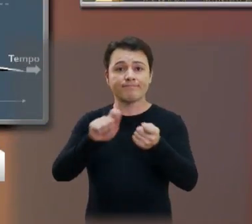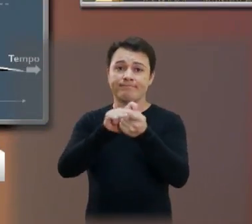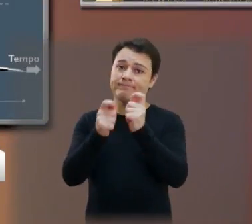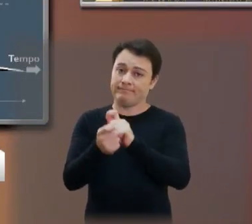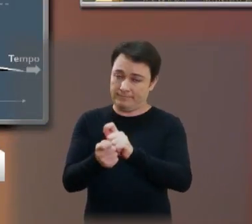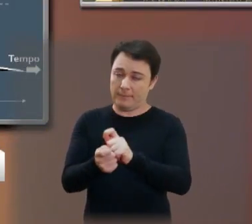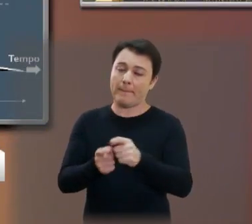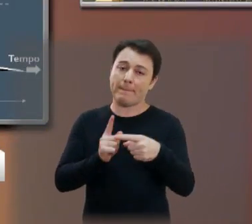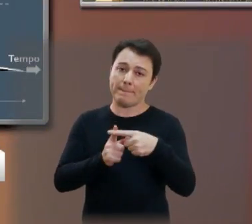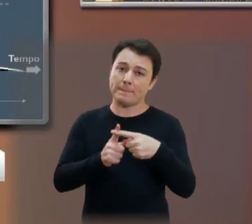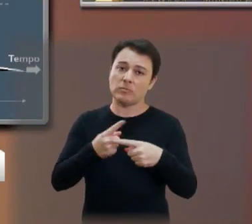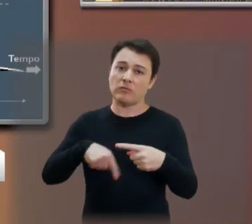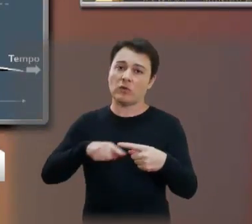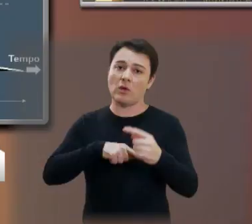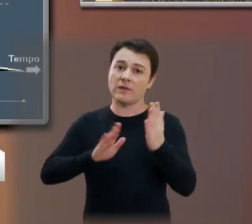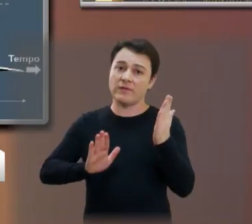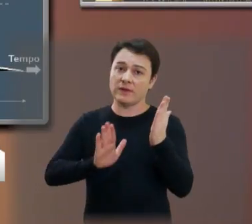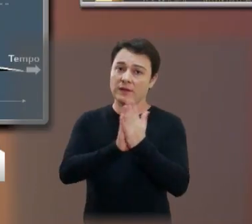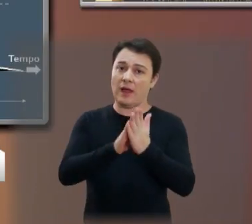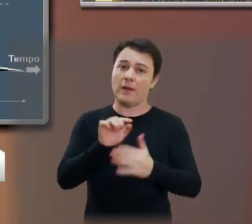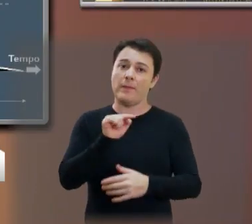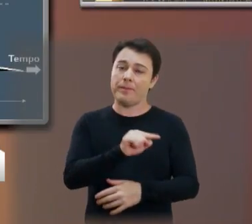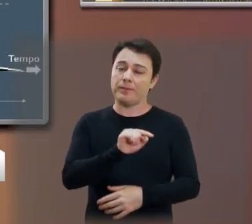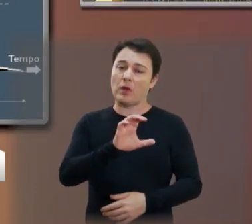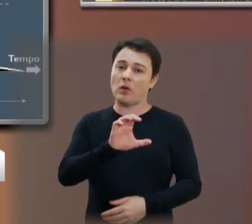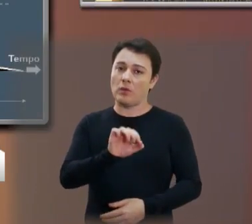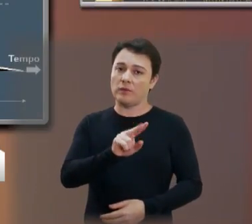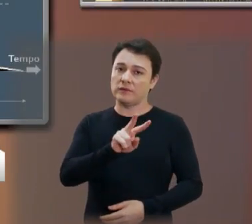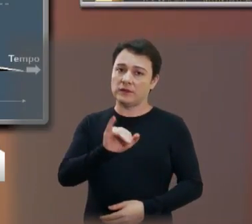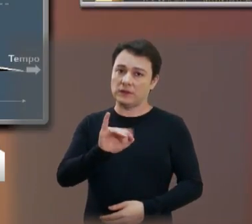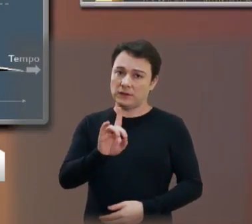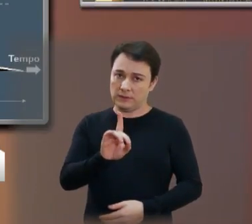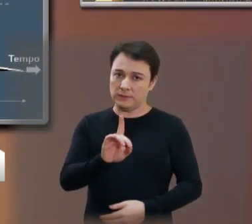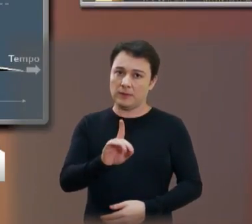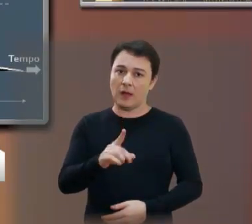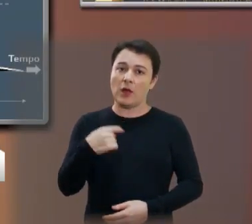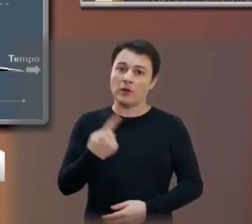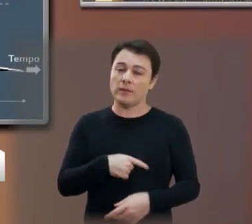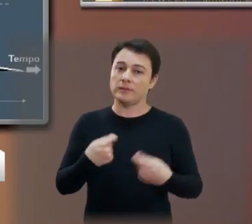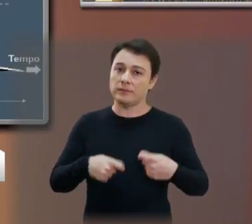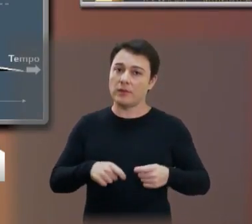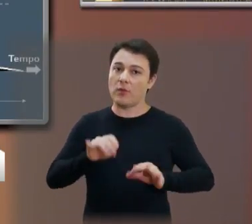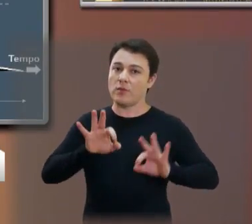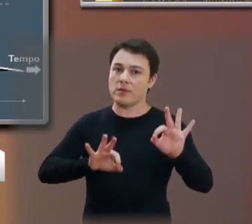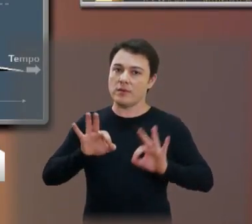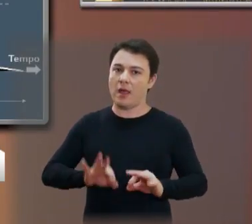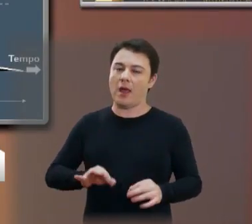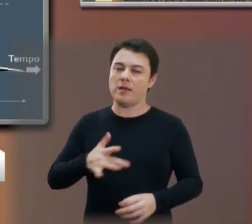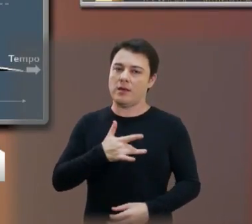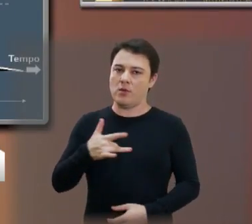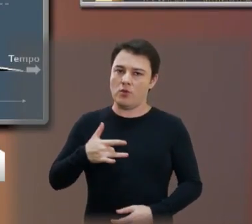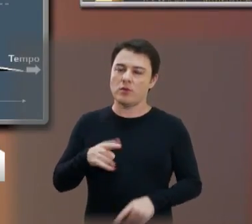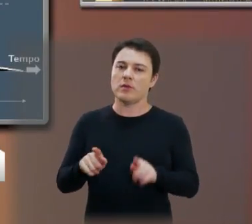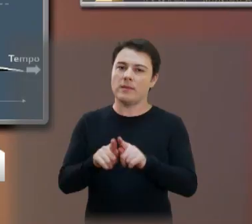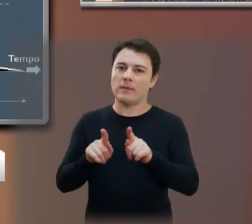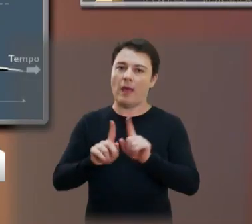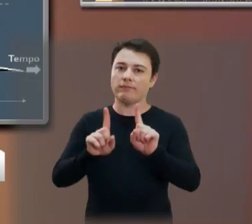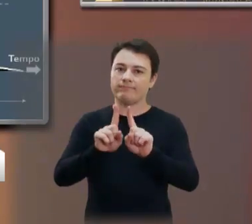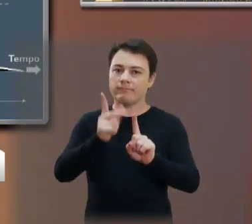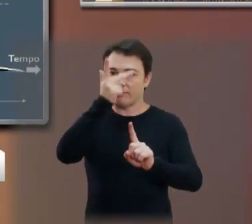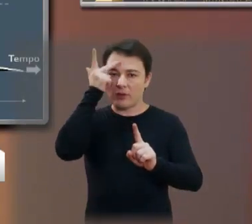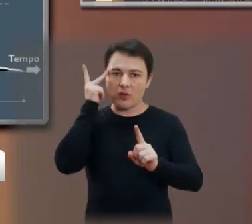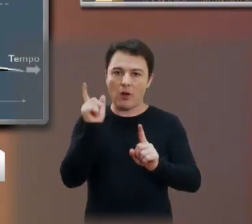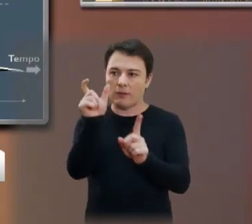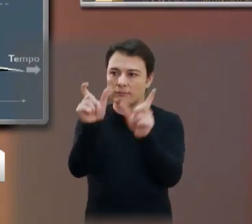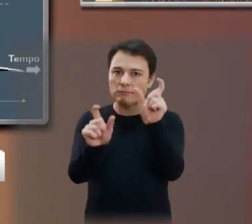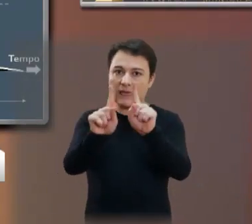enfrentar o Covid aí na estruturação da saúde, no distanciamento, mas com o